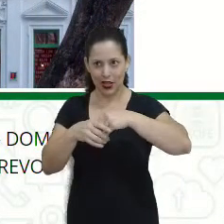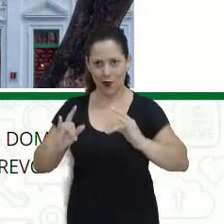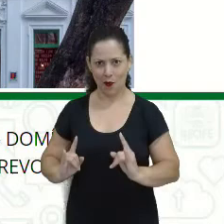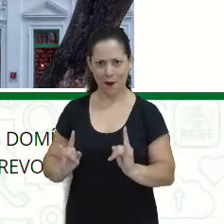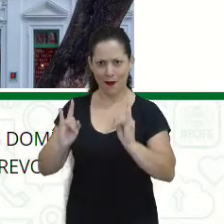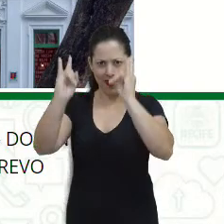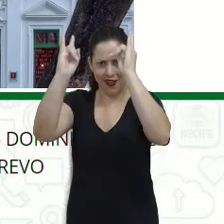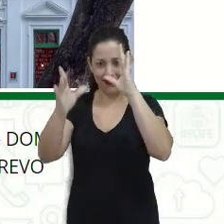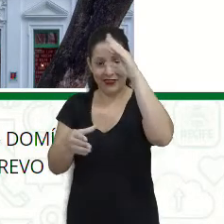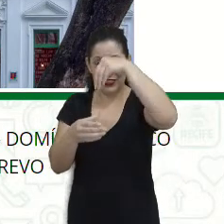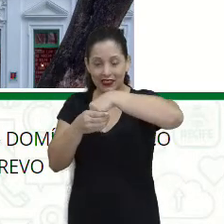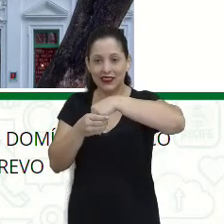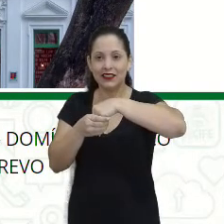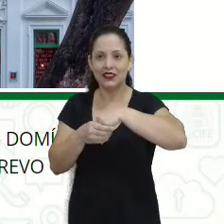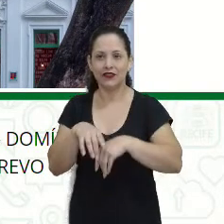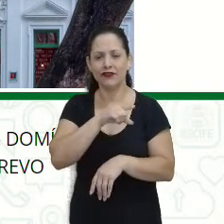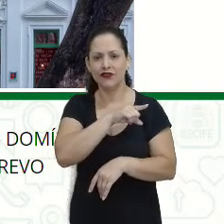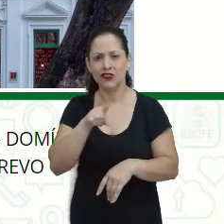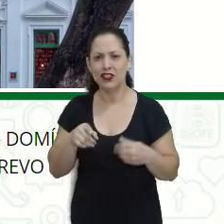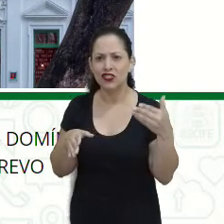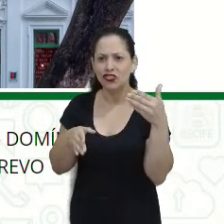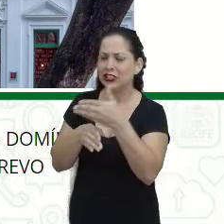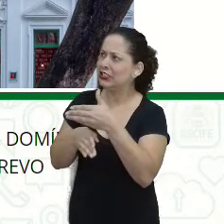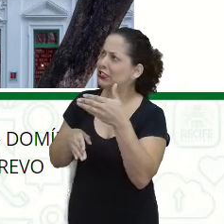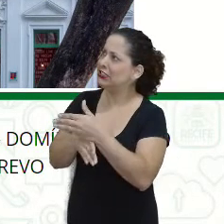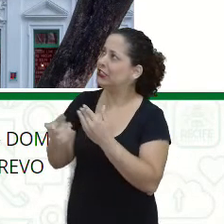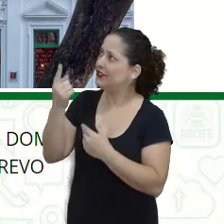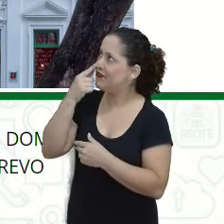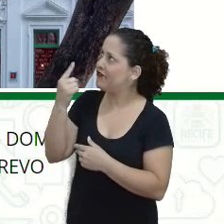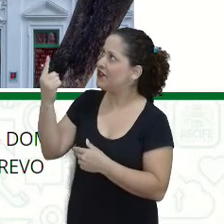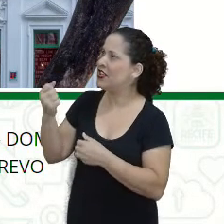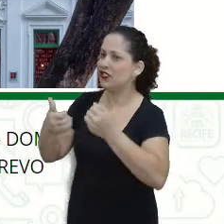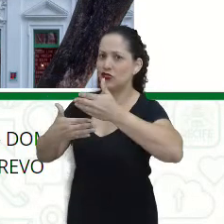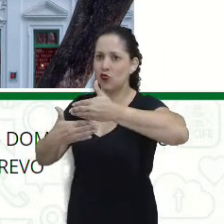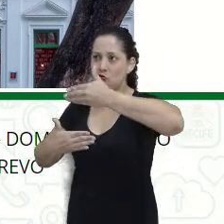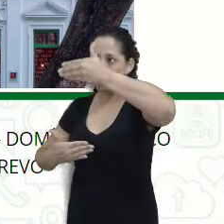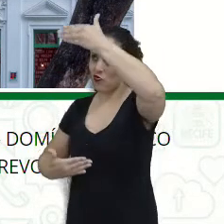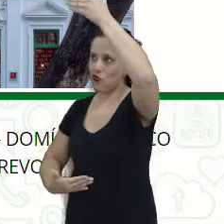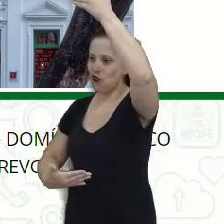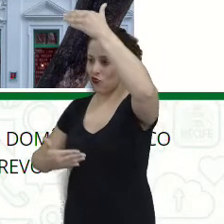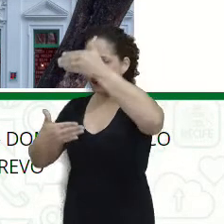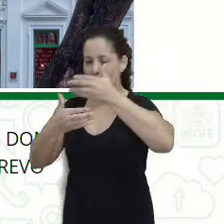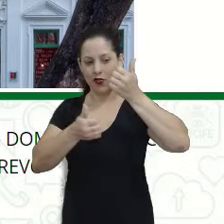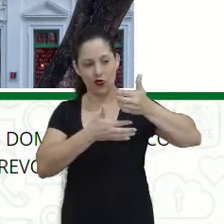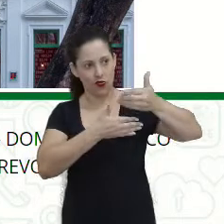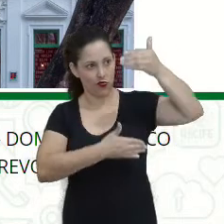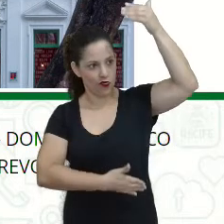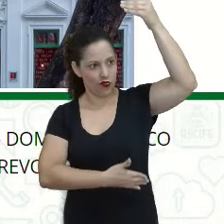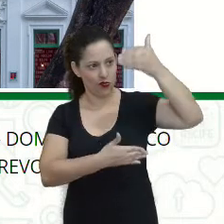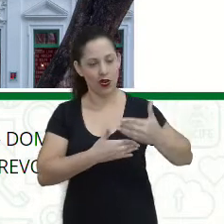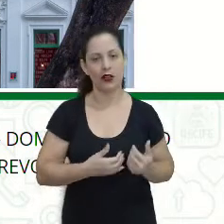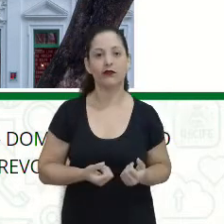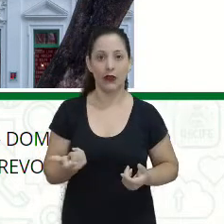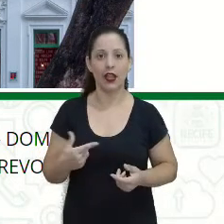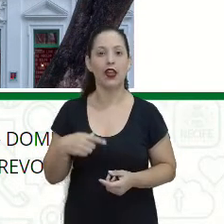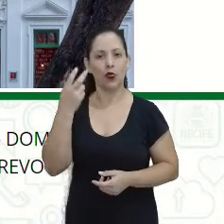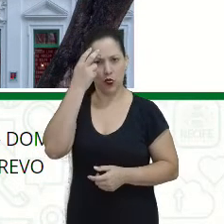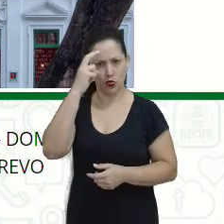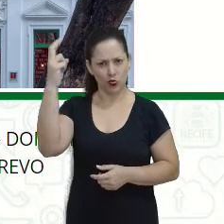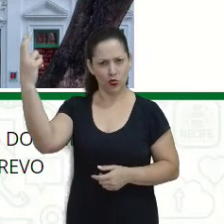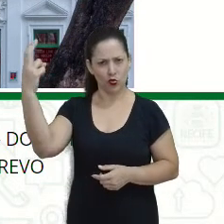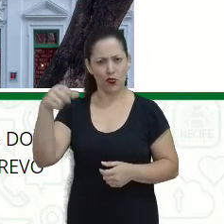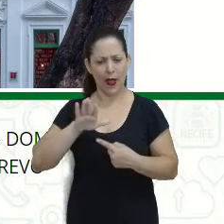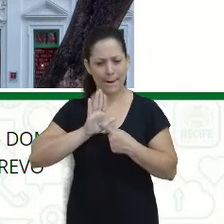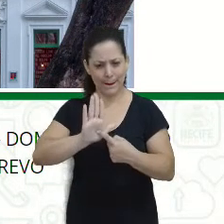podem ir lá e vão ver esses vitrais. Estava tendo uma apresentação cultural aí, a gente lembrando isso, de que a